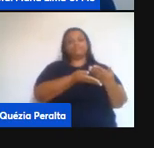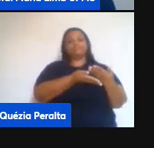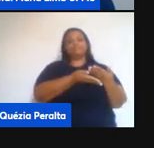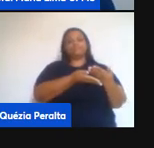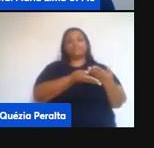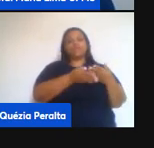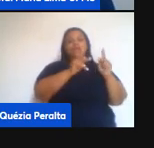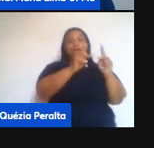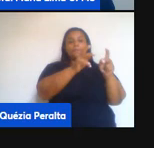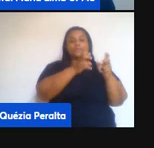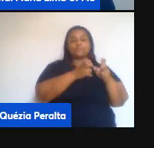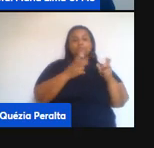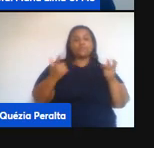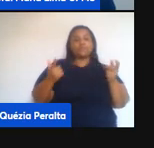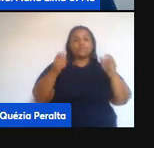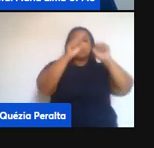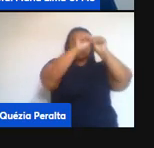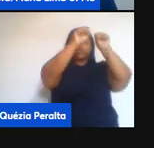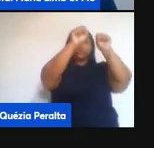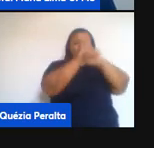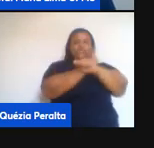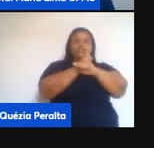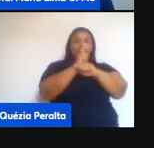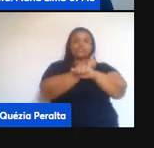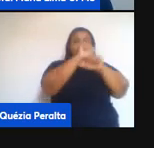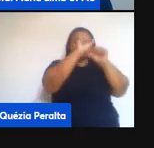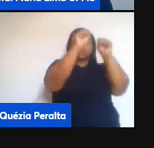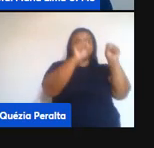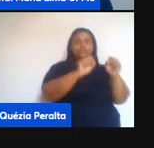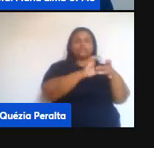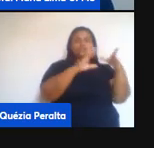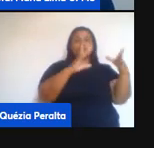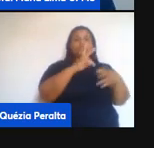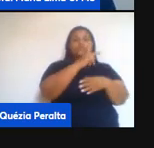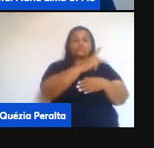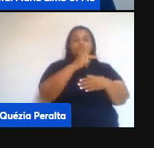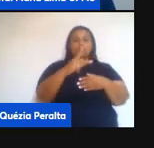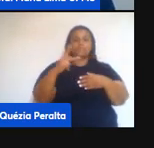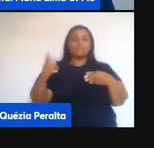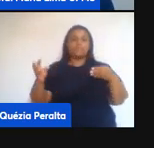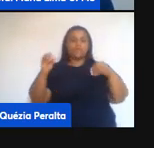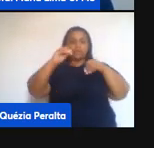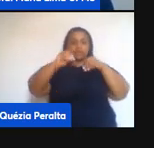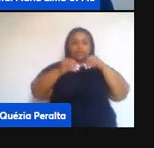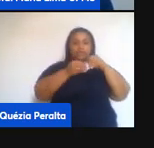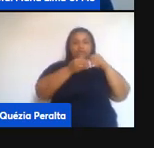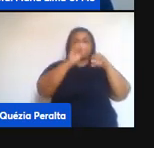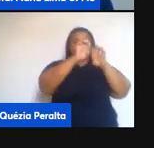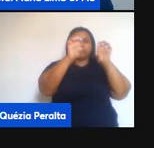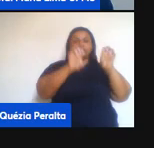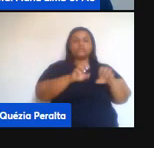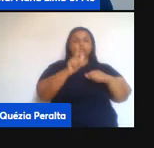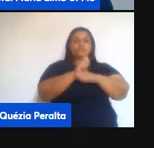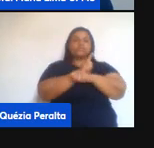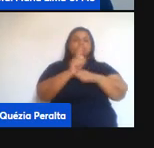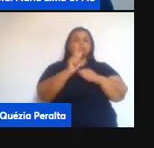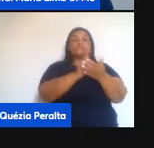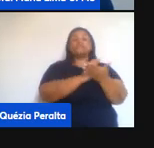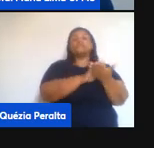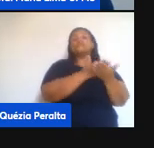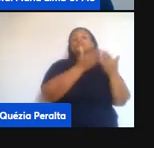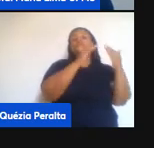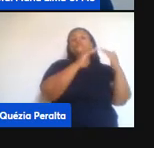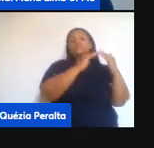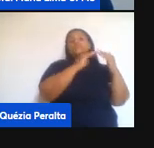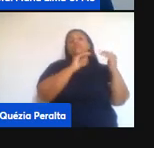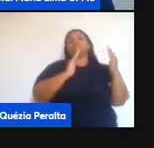gestão democrática, quando ela está imbuída no PPP e também na estruturação da gestão da escola, e ela está